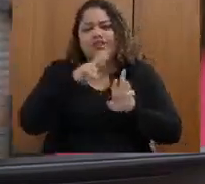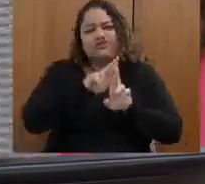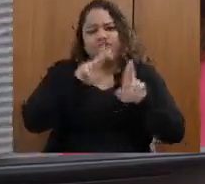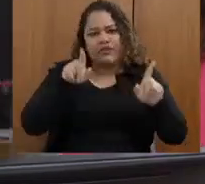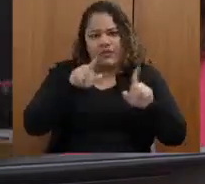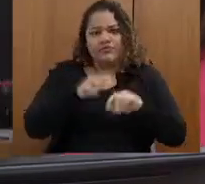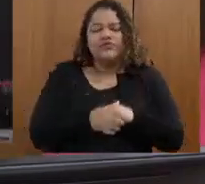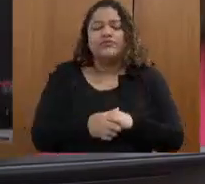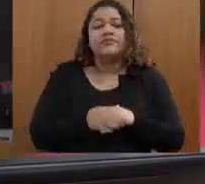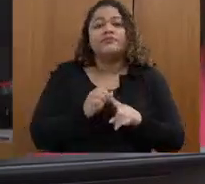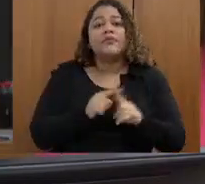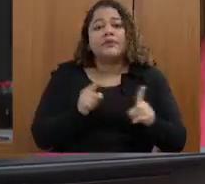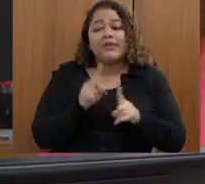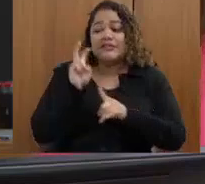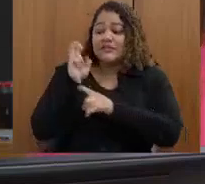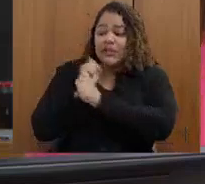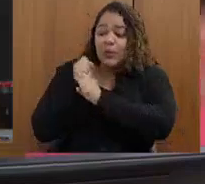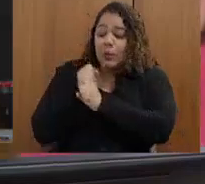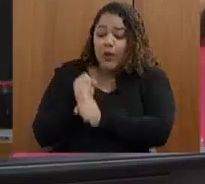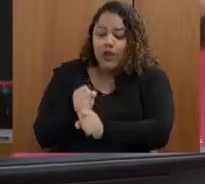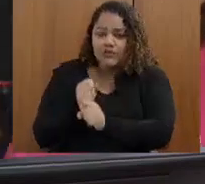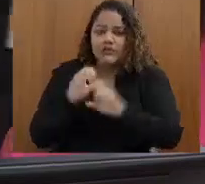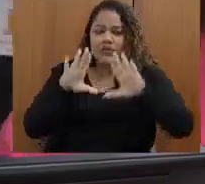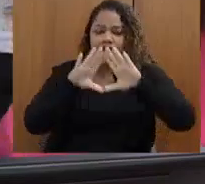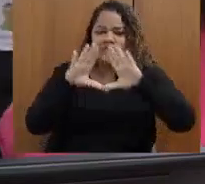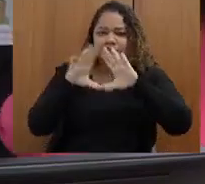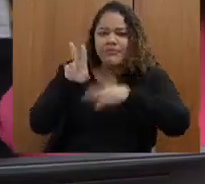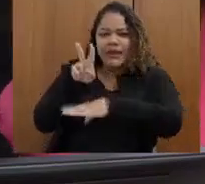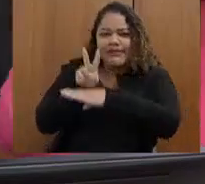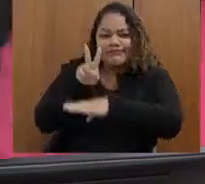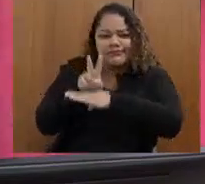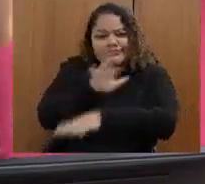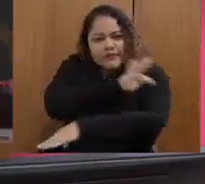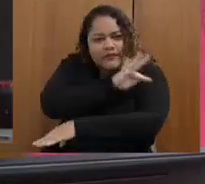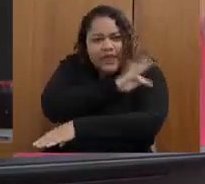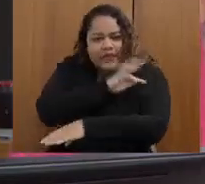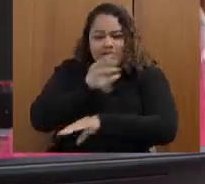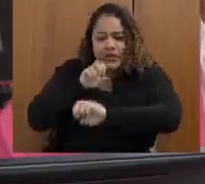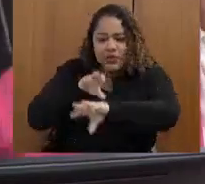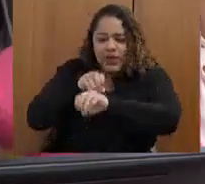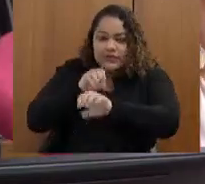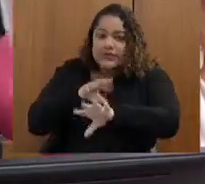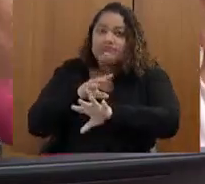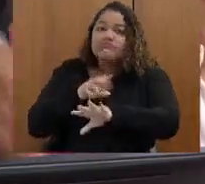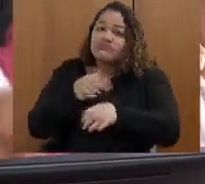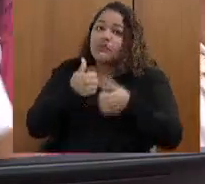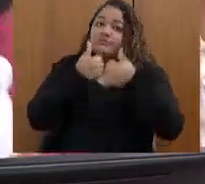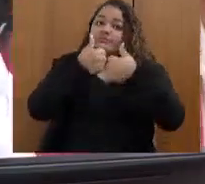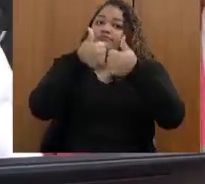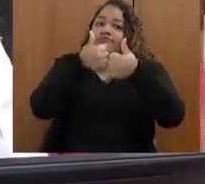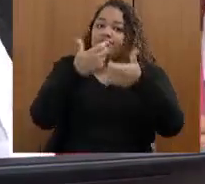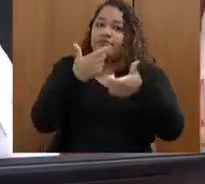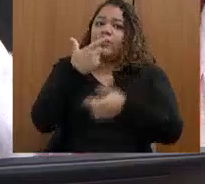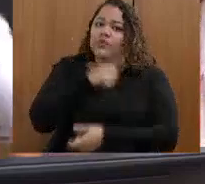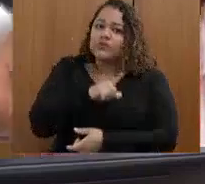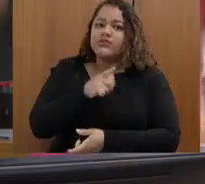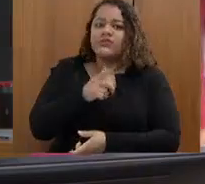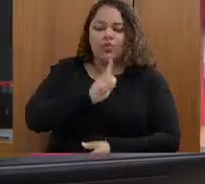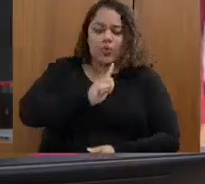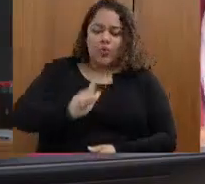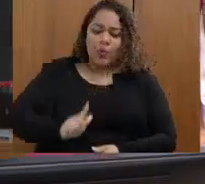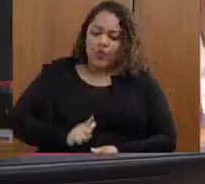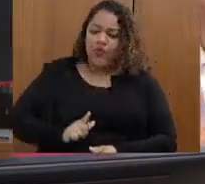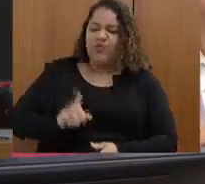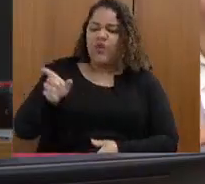as coisas deram certo não é a gente conseguiu construir um processo que o governo falou